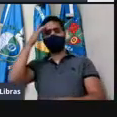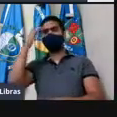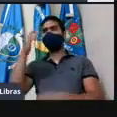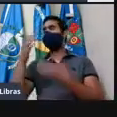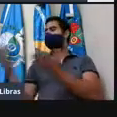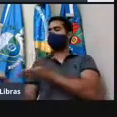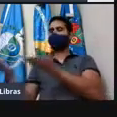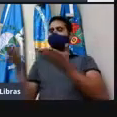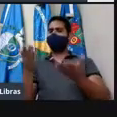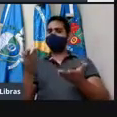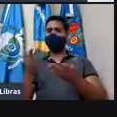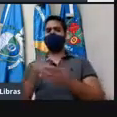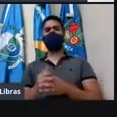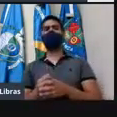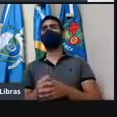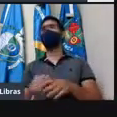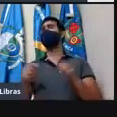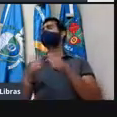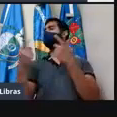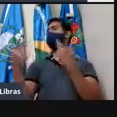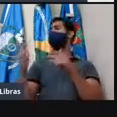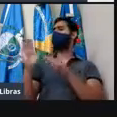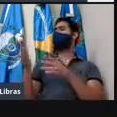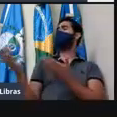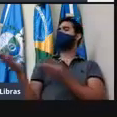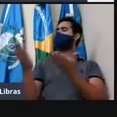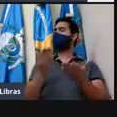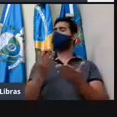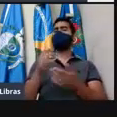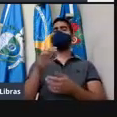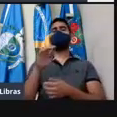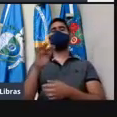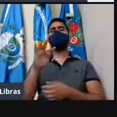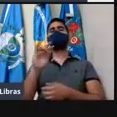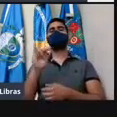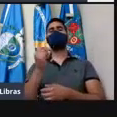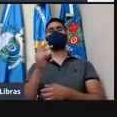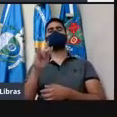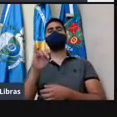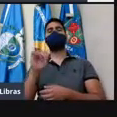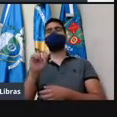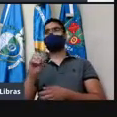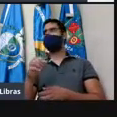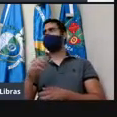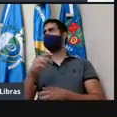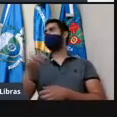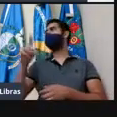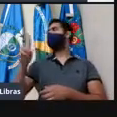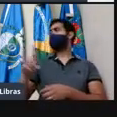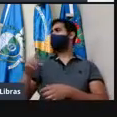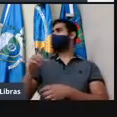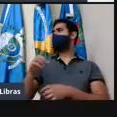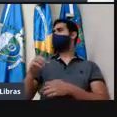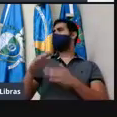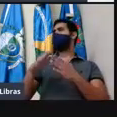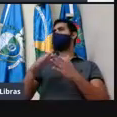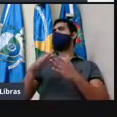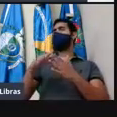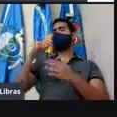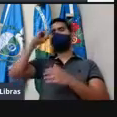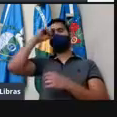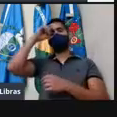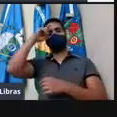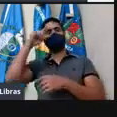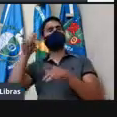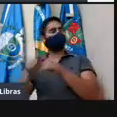gente convidar, assim como nós convidamos o Tiago, né, presidente, o diretor do Hospital Escola, vamos convidar o